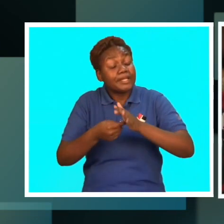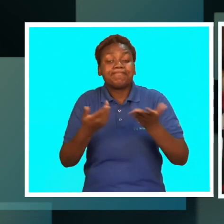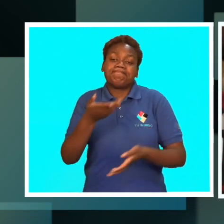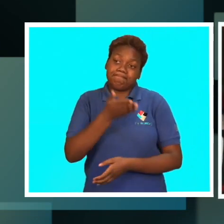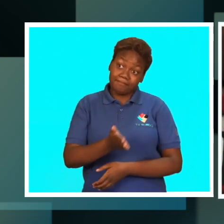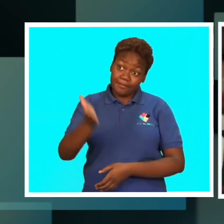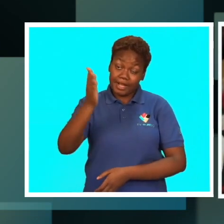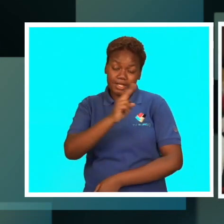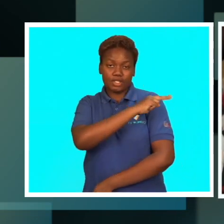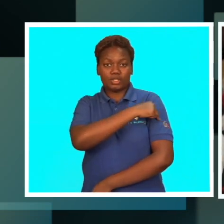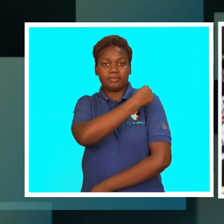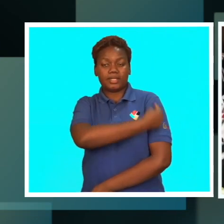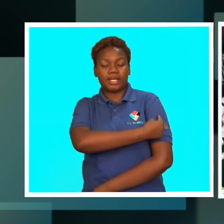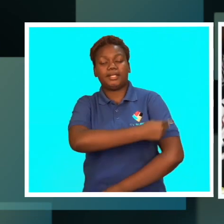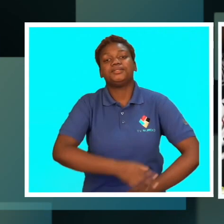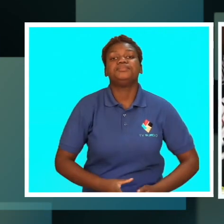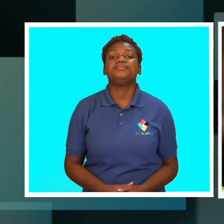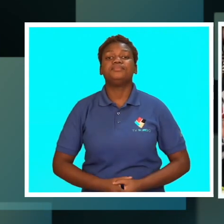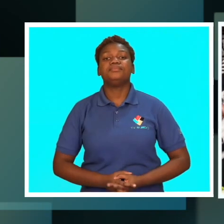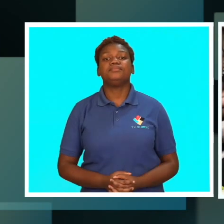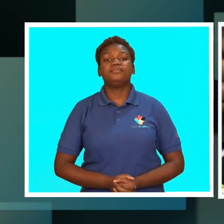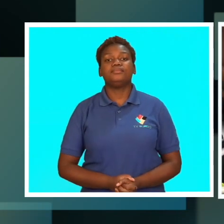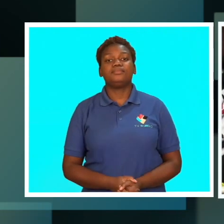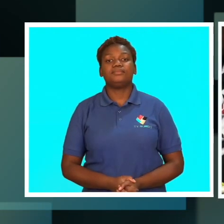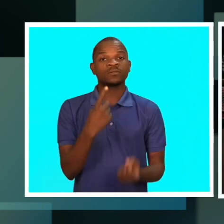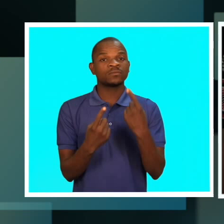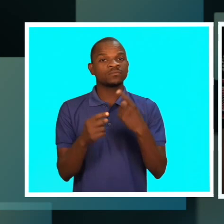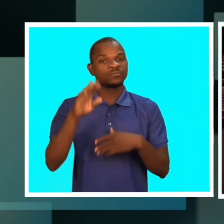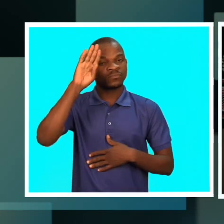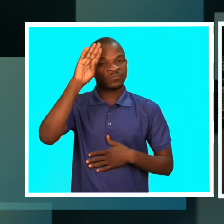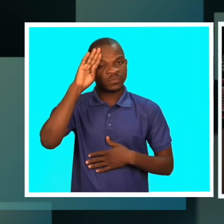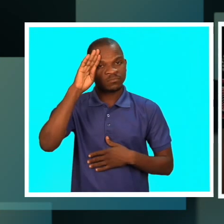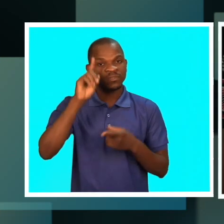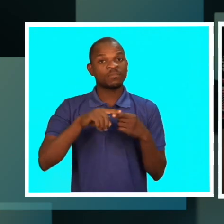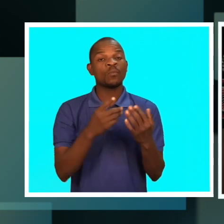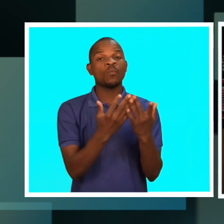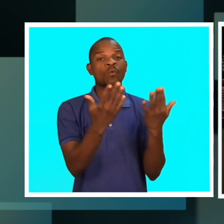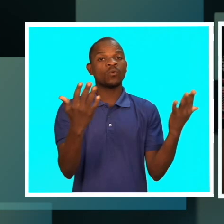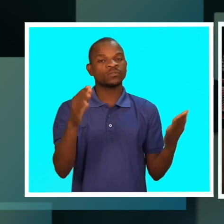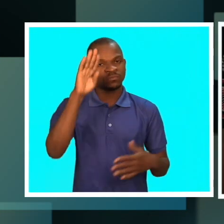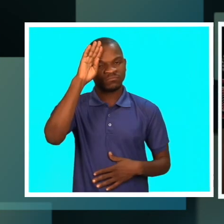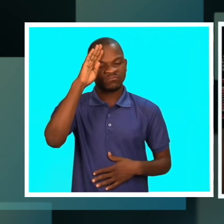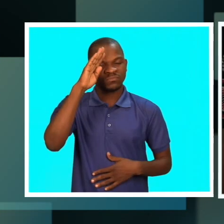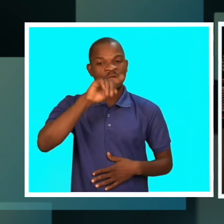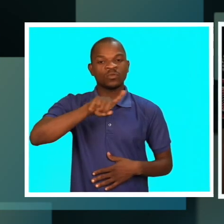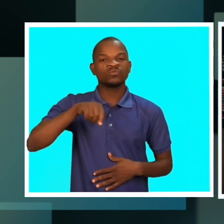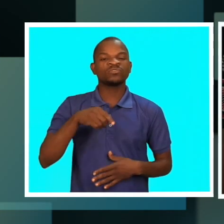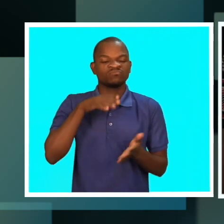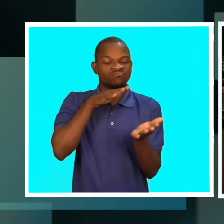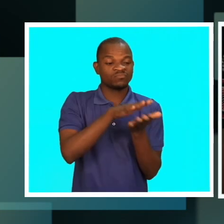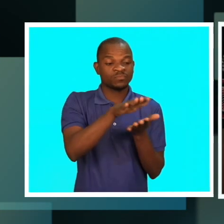aconselha os pacientes a dirigirem-se à unidade sanitária. Algumas outras doenças, claro que a maioria parte das